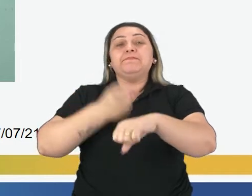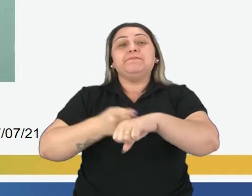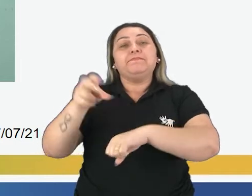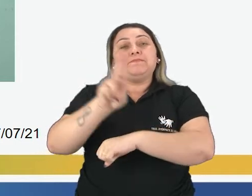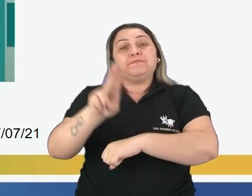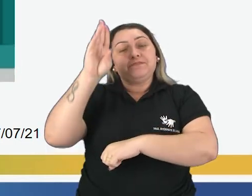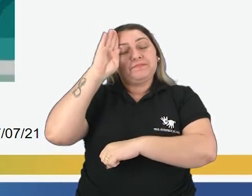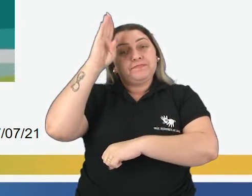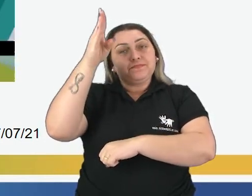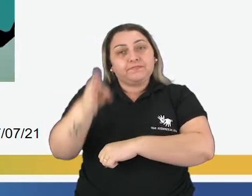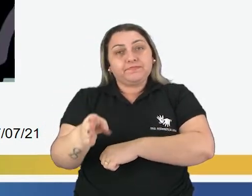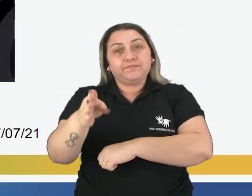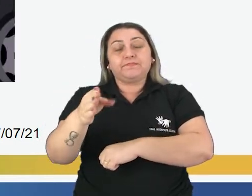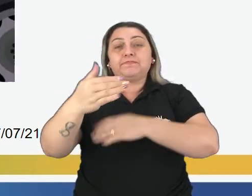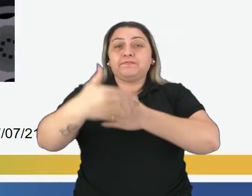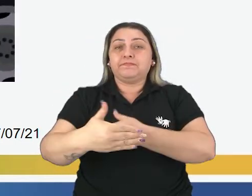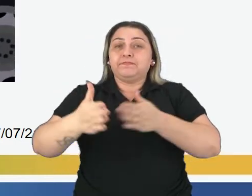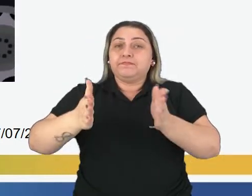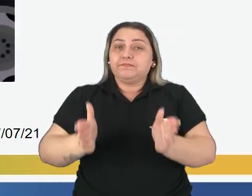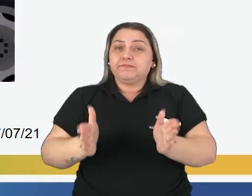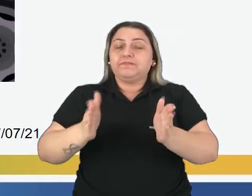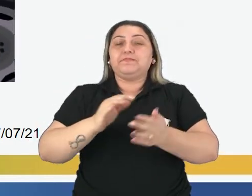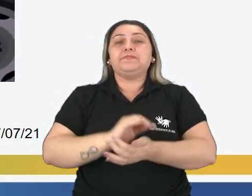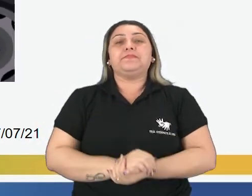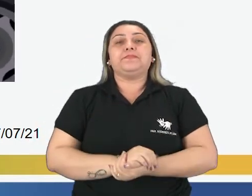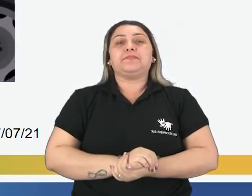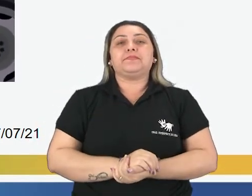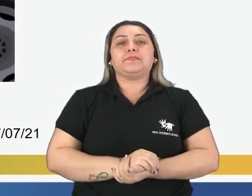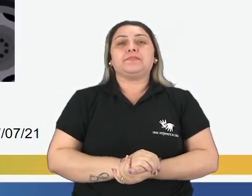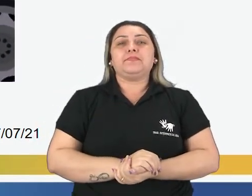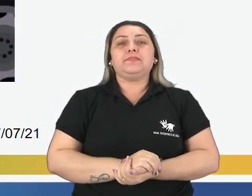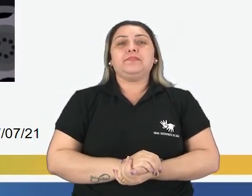utilizado principalmente em embalagens.